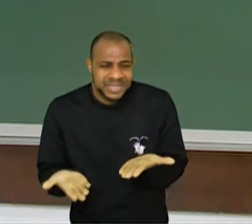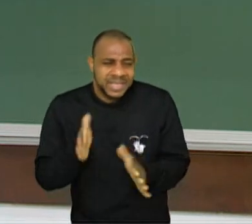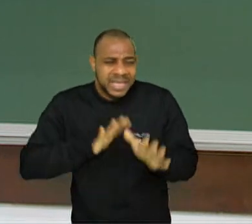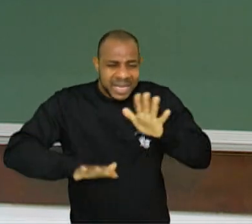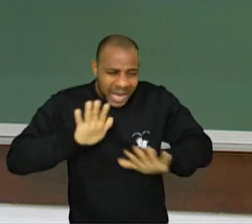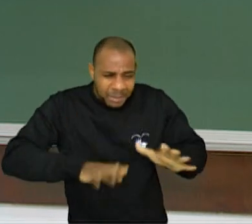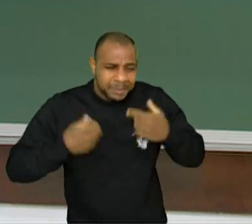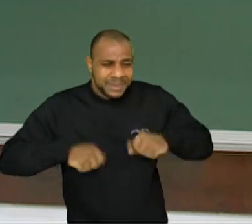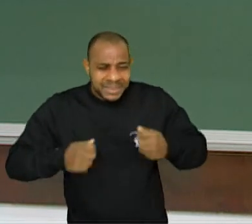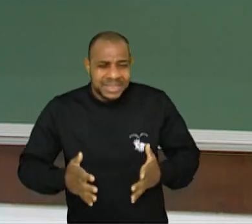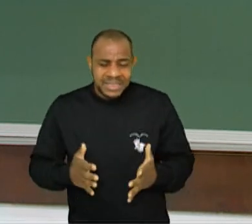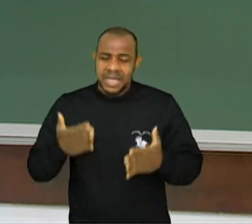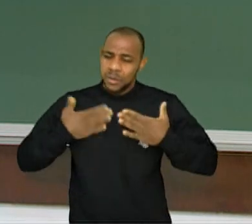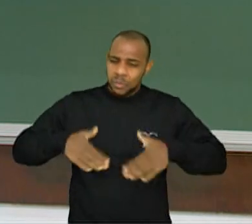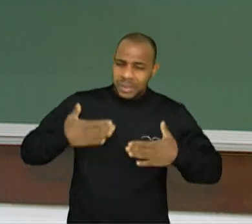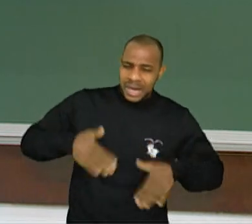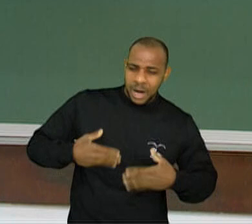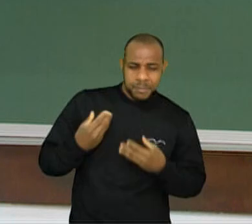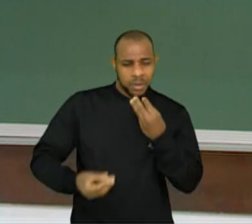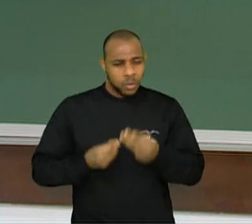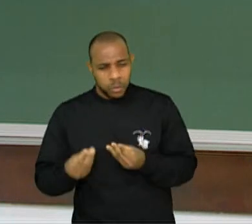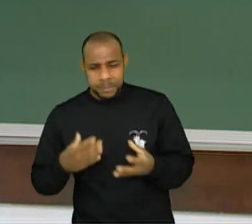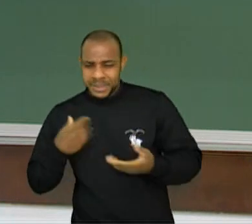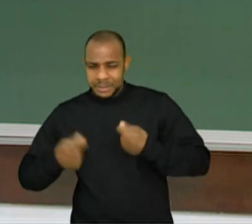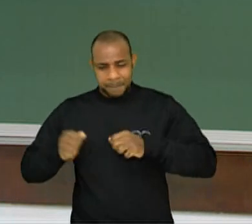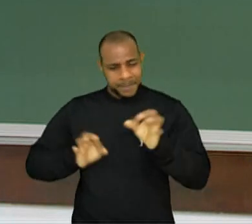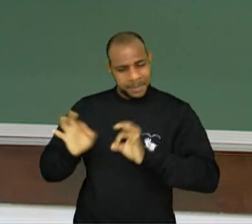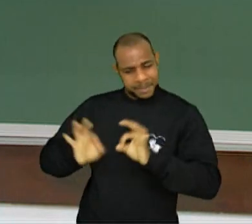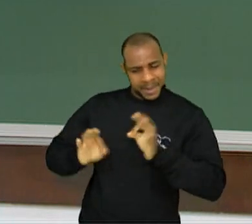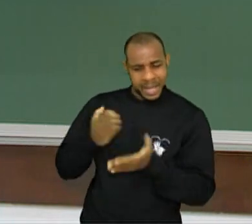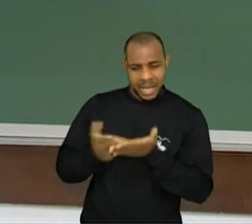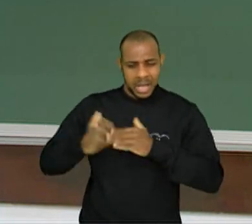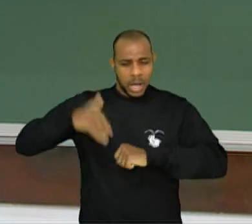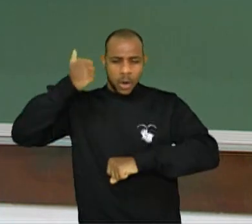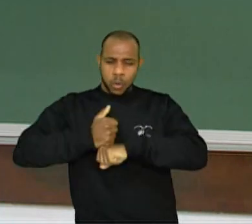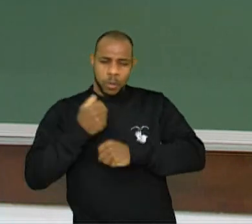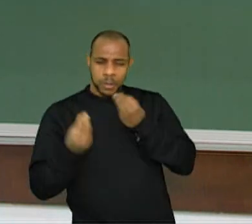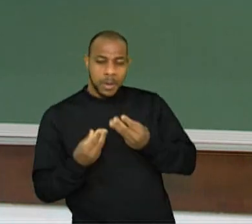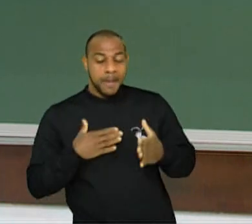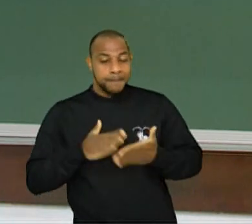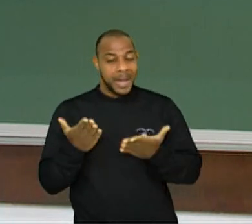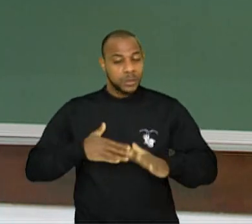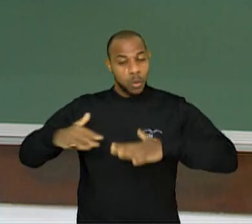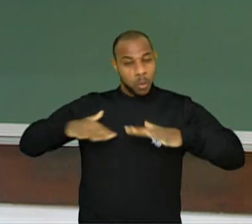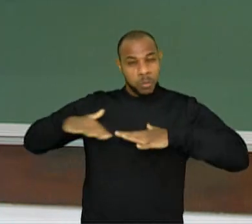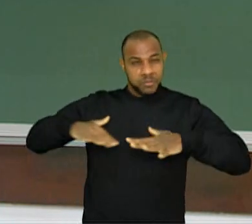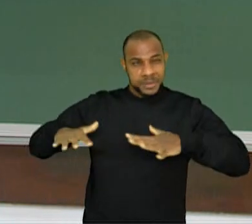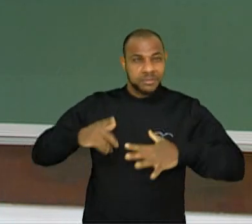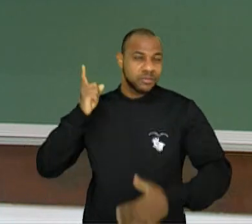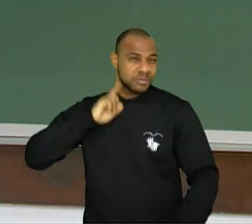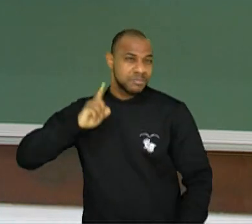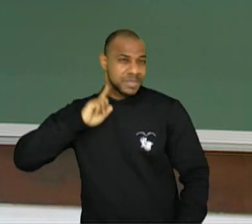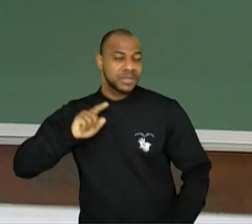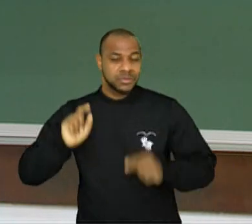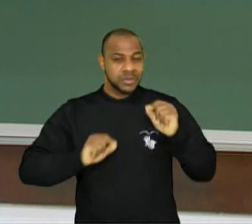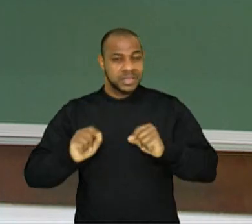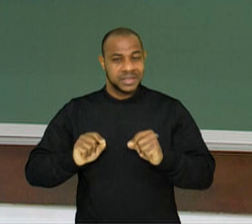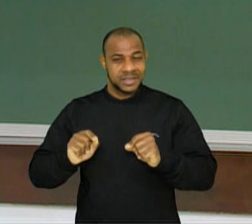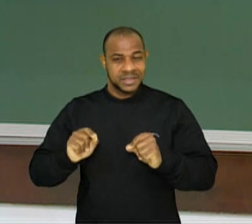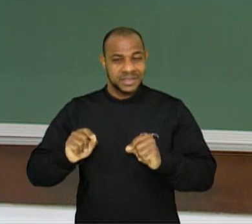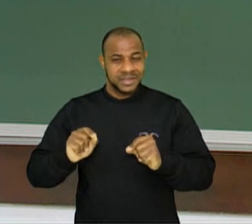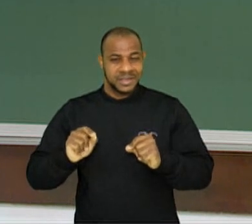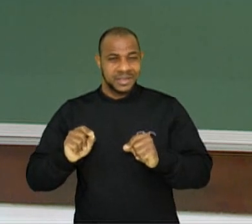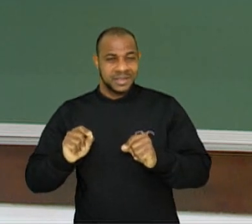se antecipando, a gente tem que ainda preparar o golpe. Mas, de qualquer maneira, a movimentação de tropas de Minas Gerais em direção ao Rio de Janeiro, que